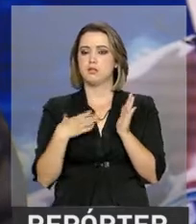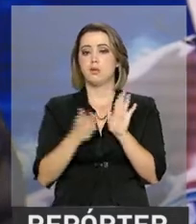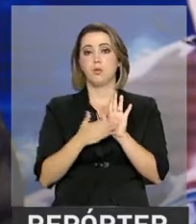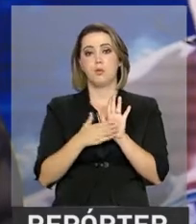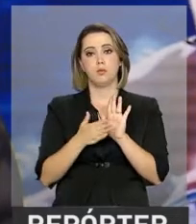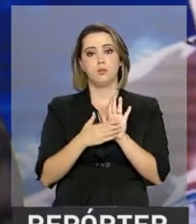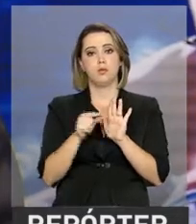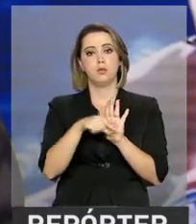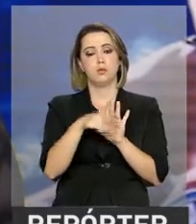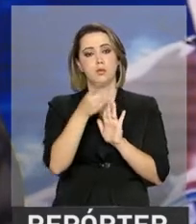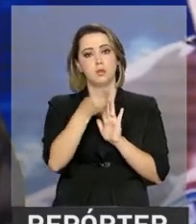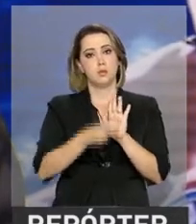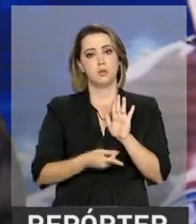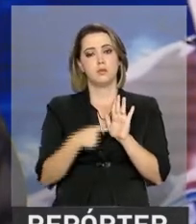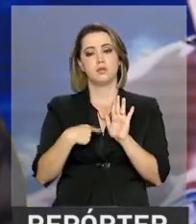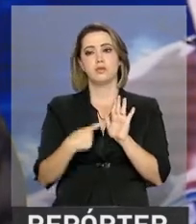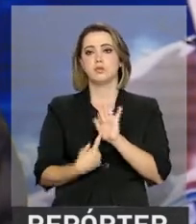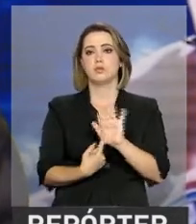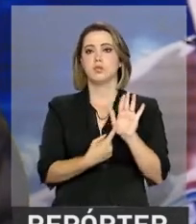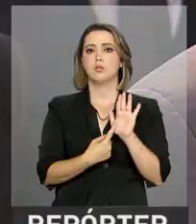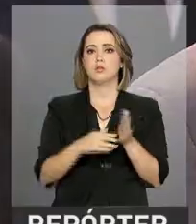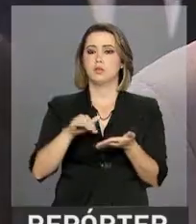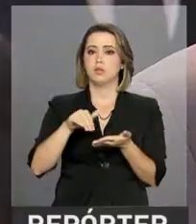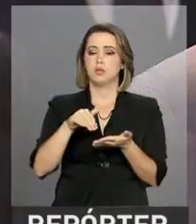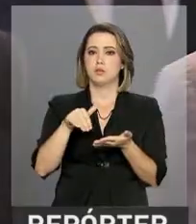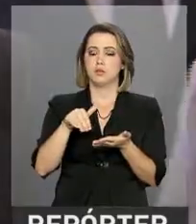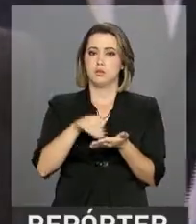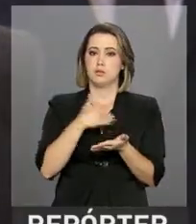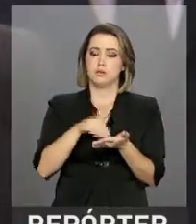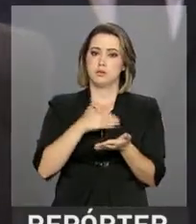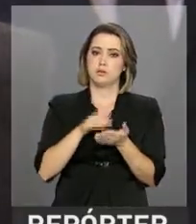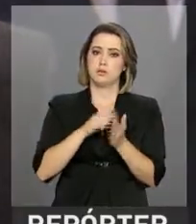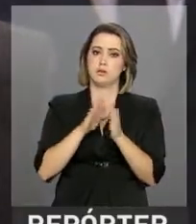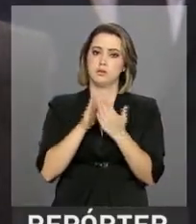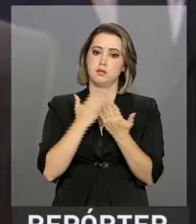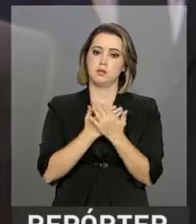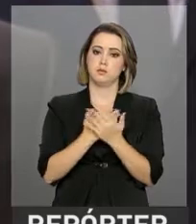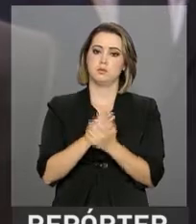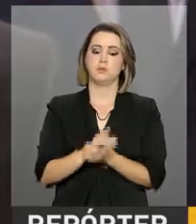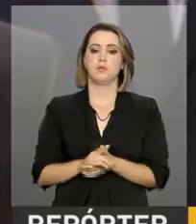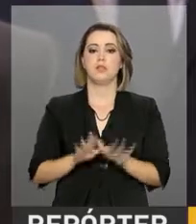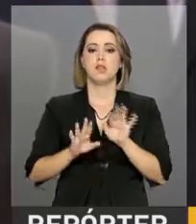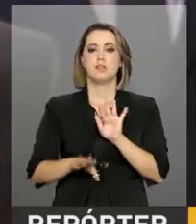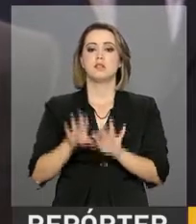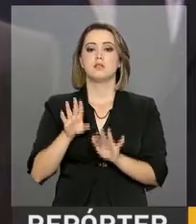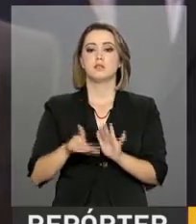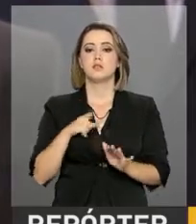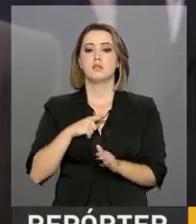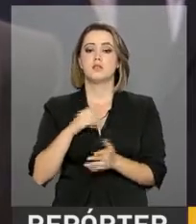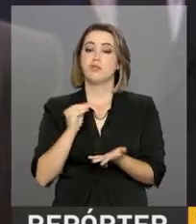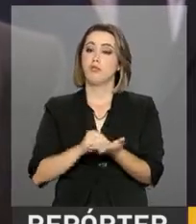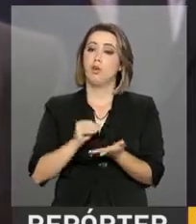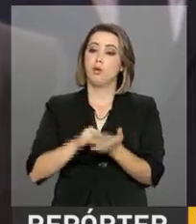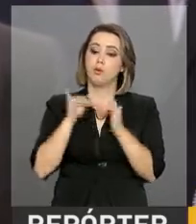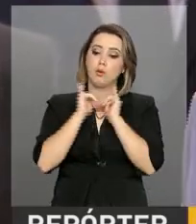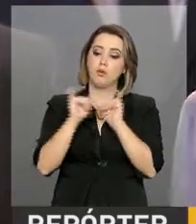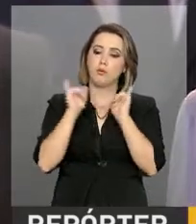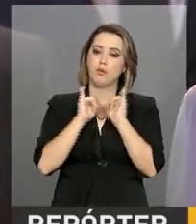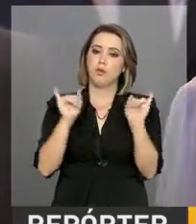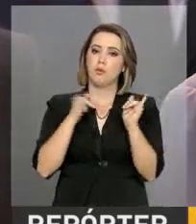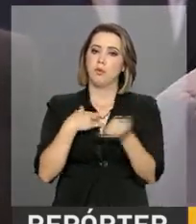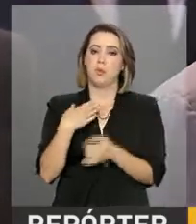do documento na hora da matrícula nós temos às vezes famílias que por falta de alguma informação de